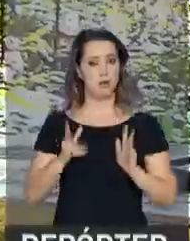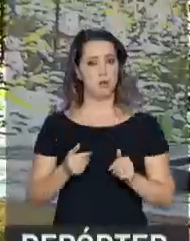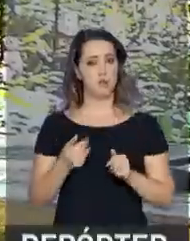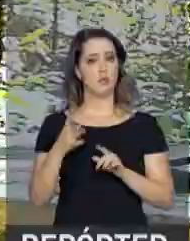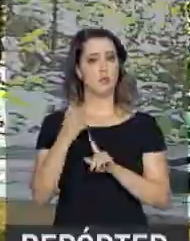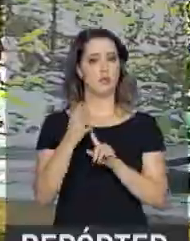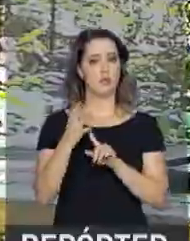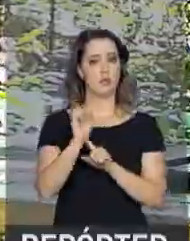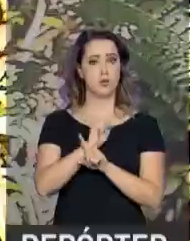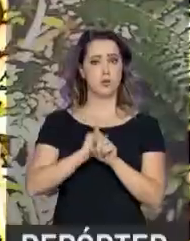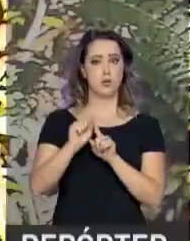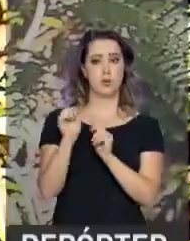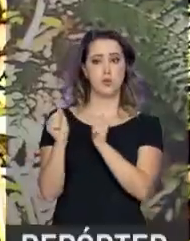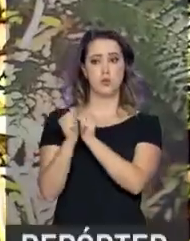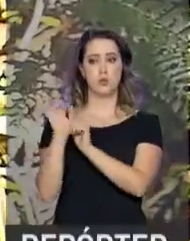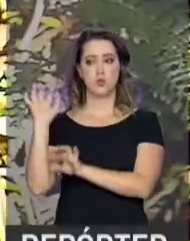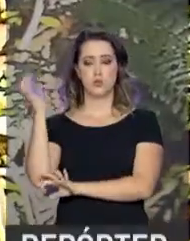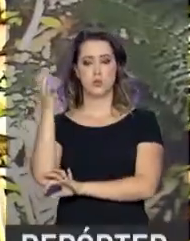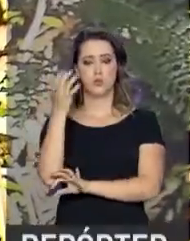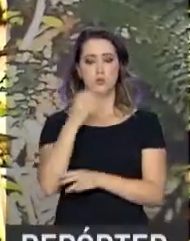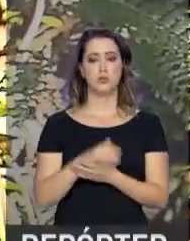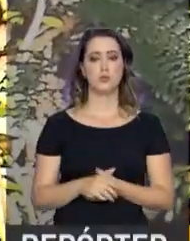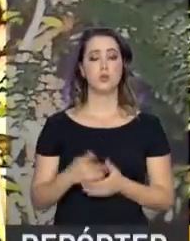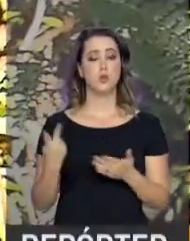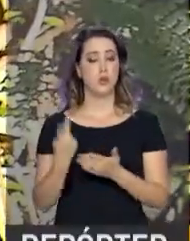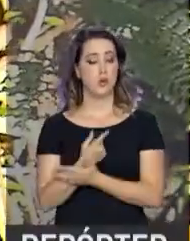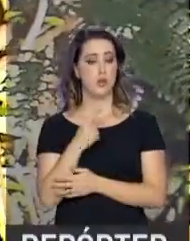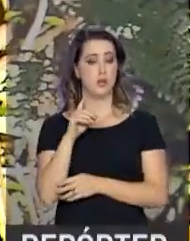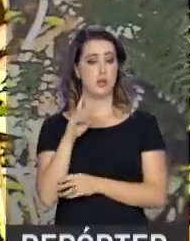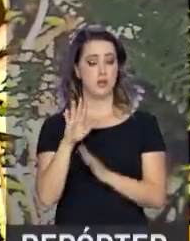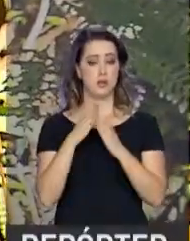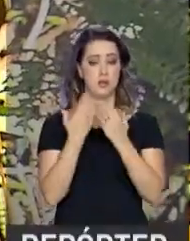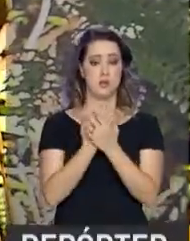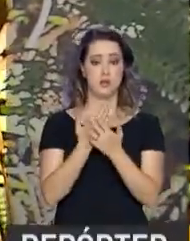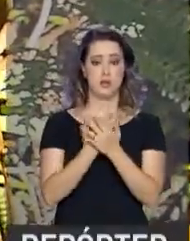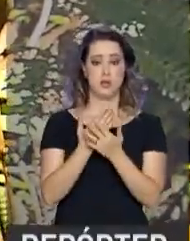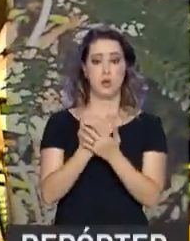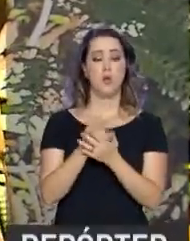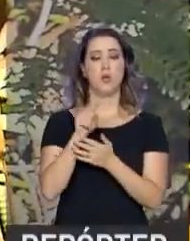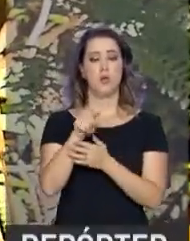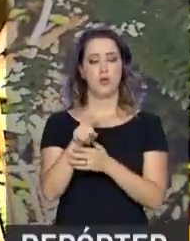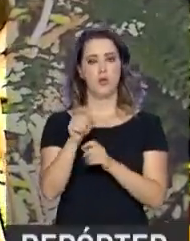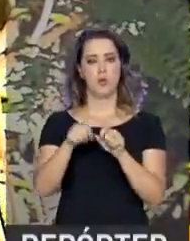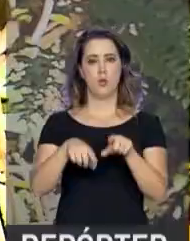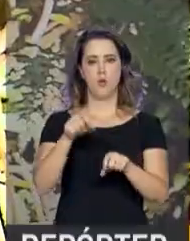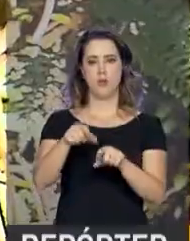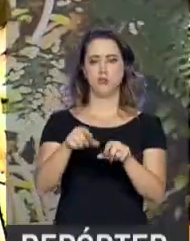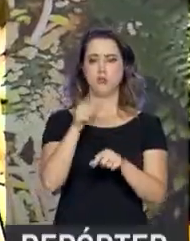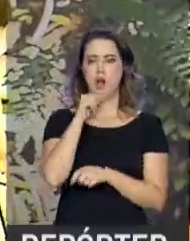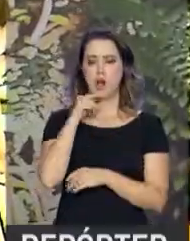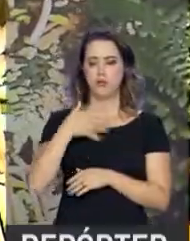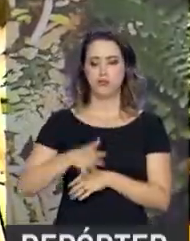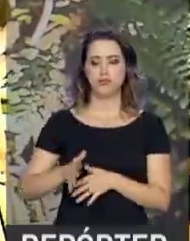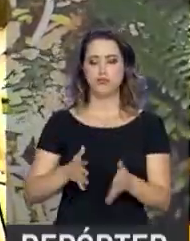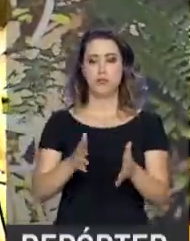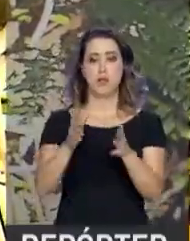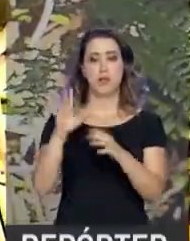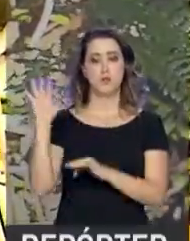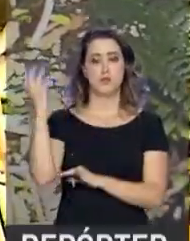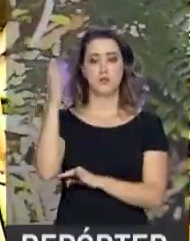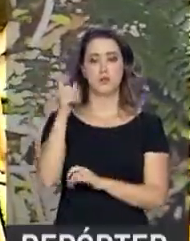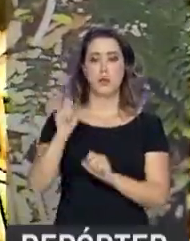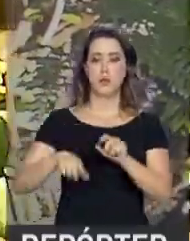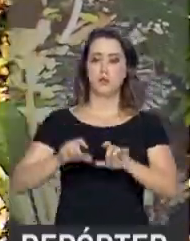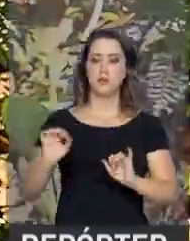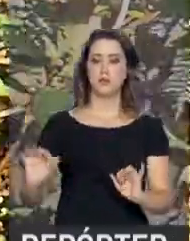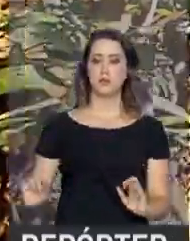sócio ambiental o que foi feito na escola por exemplo com água floresta é o impacto direto aqui plantar árvores